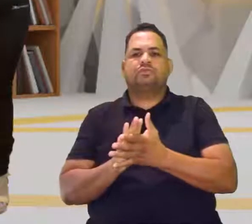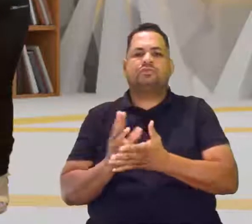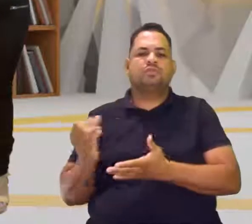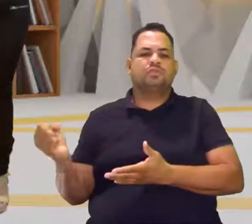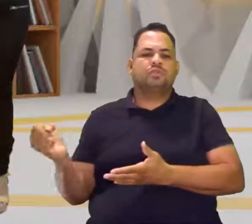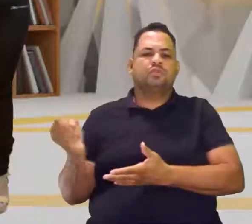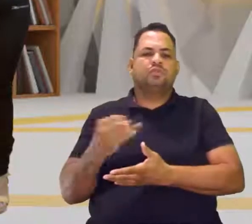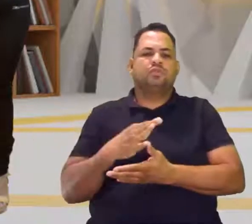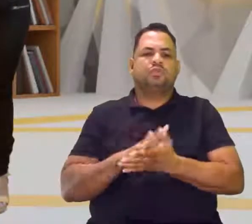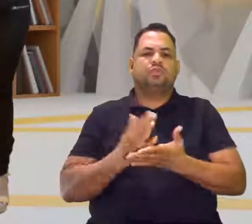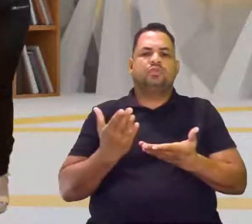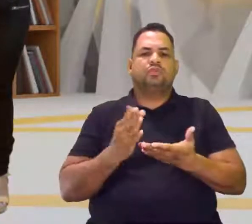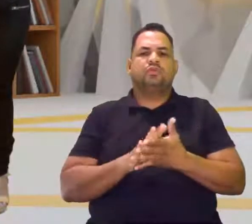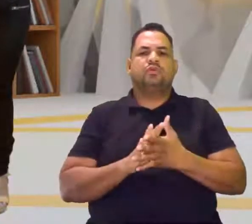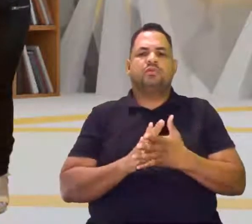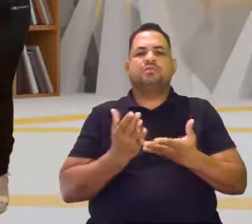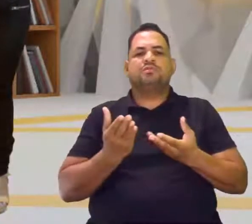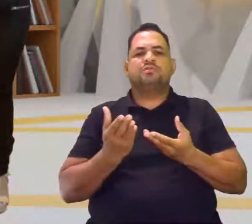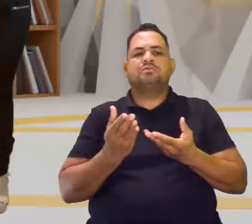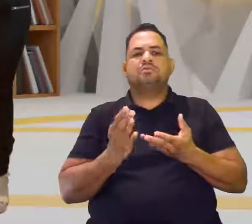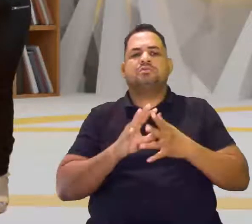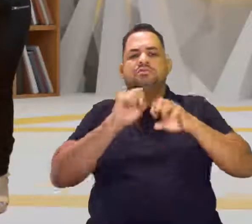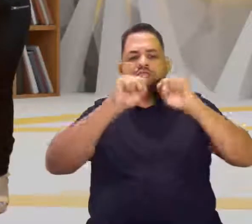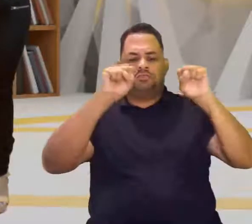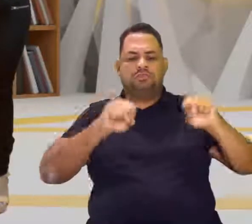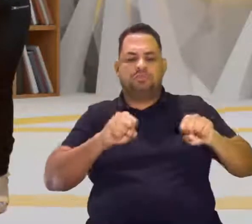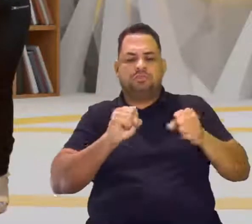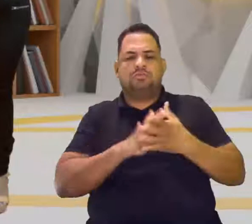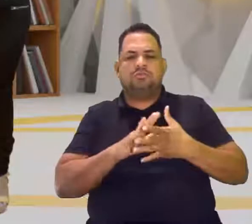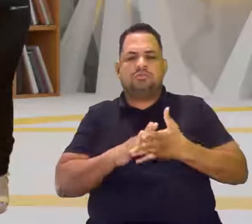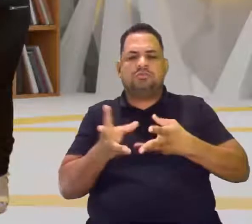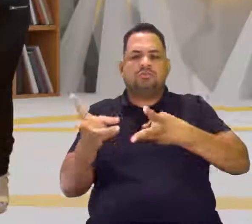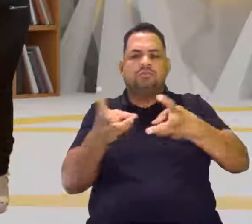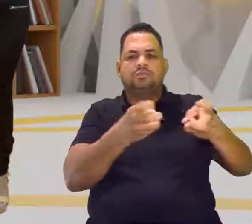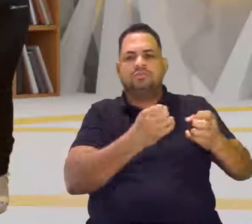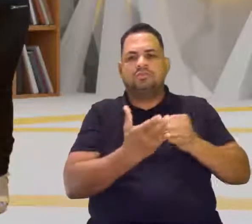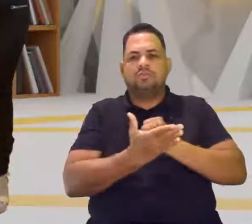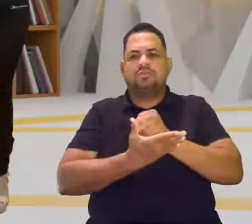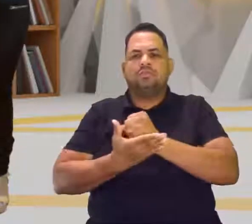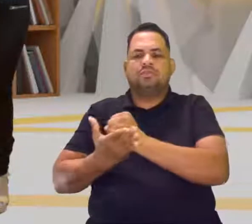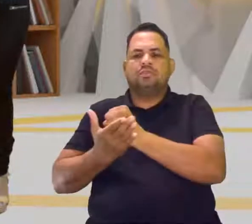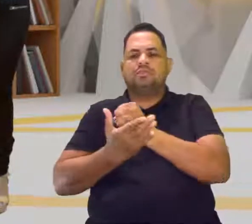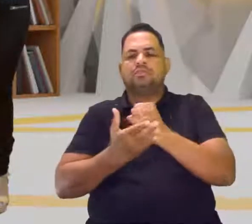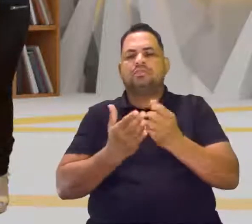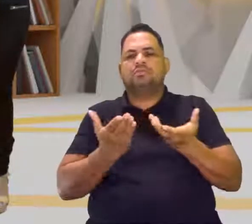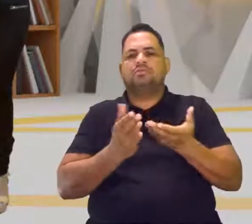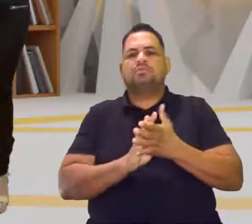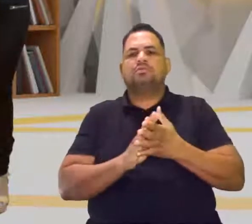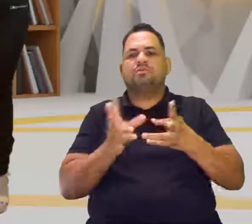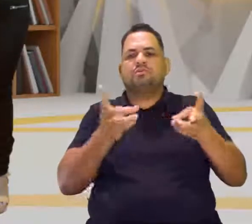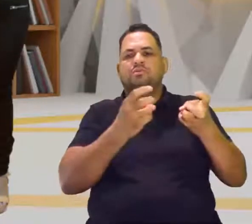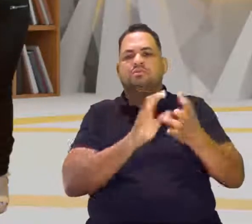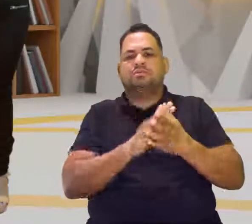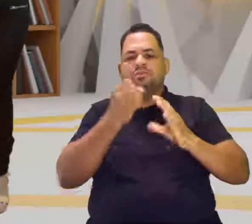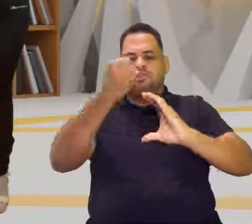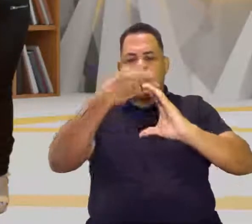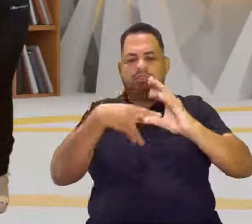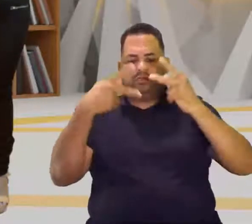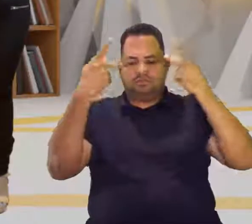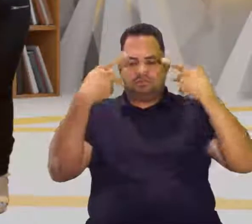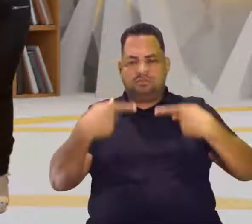configurações novas reconfigurações mais baseadas nos nas características físicas das pessoas